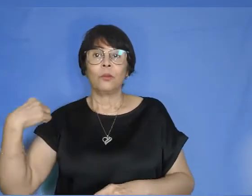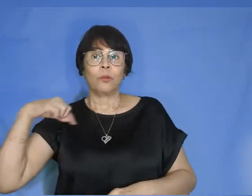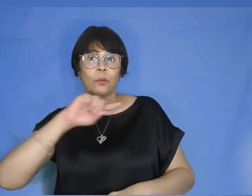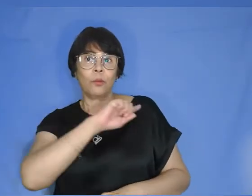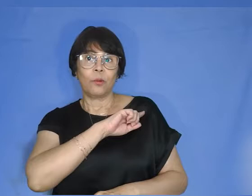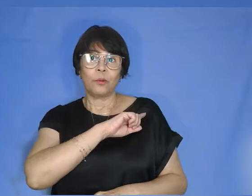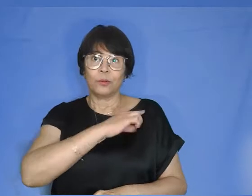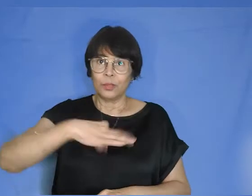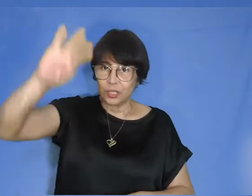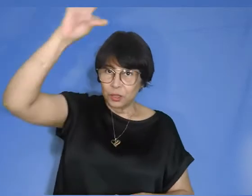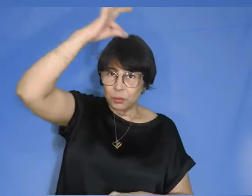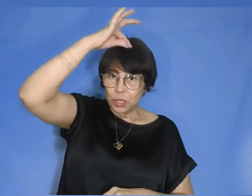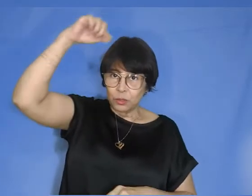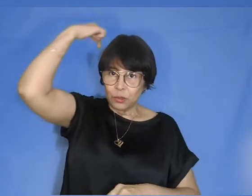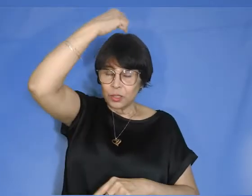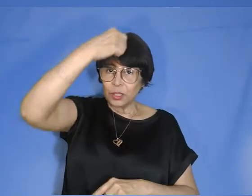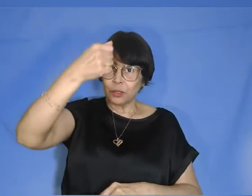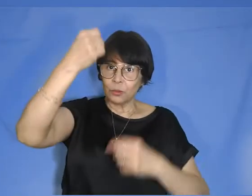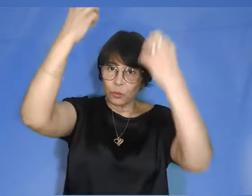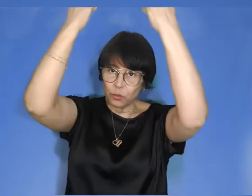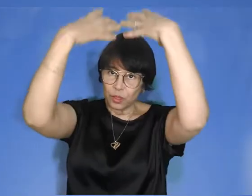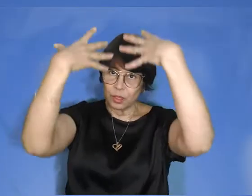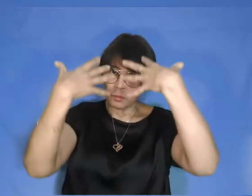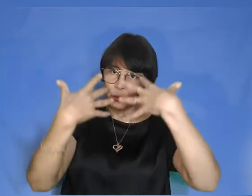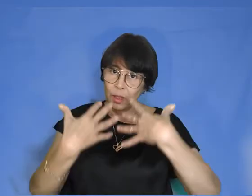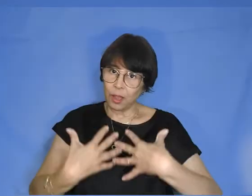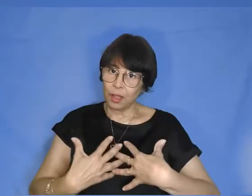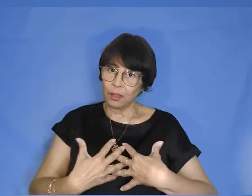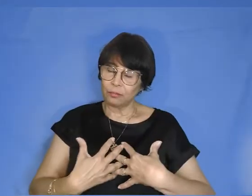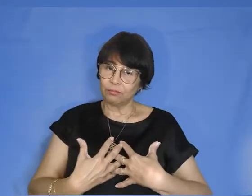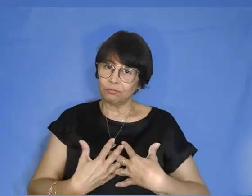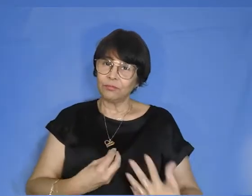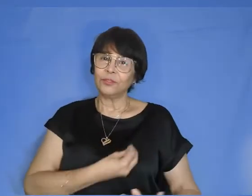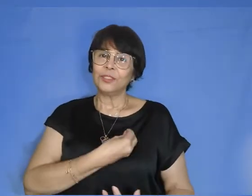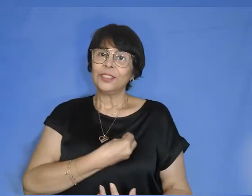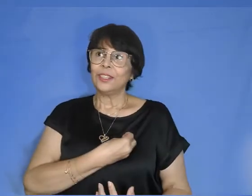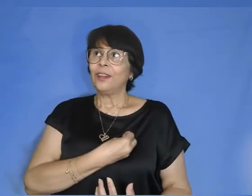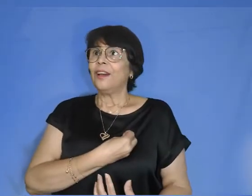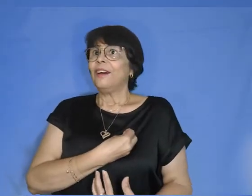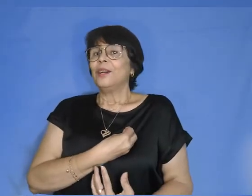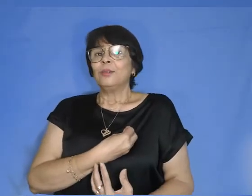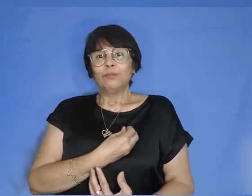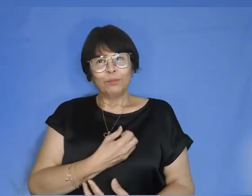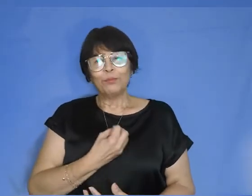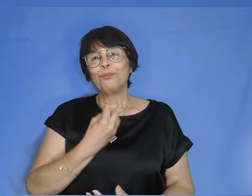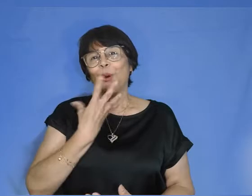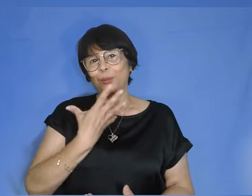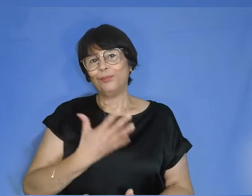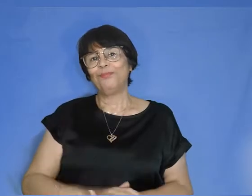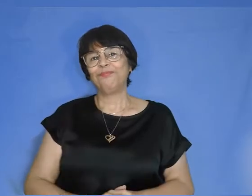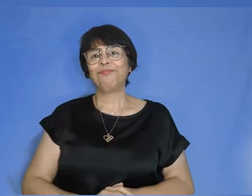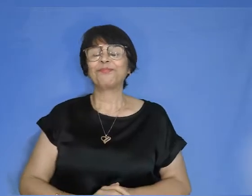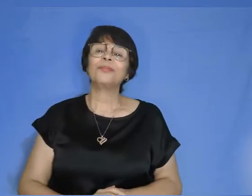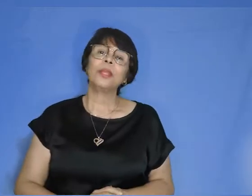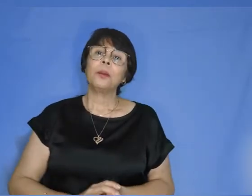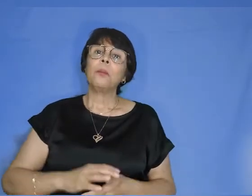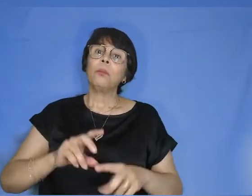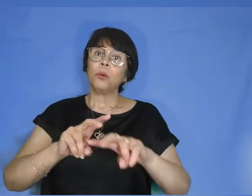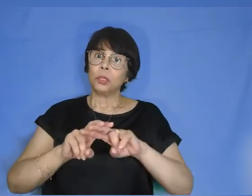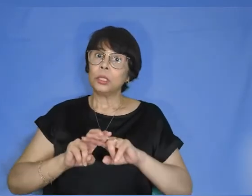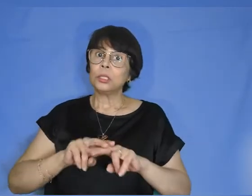Então vejam bem, Paulo diz então no versículo 18, e não vos embriagueis com um vinho, no qual há